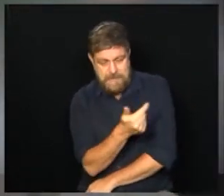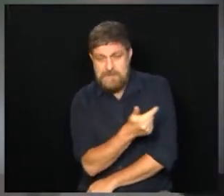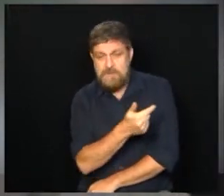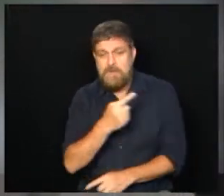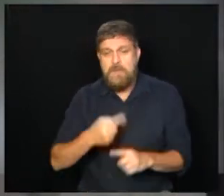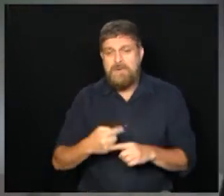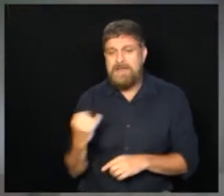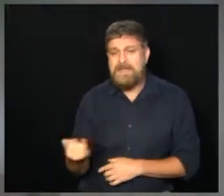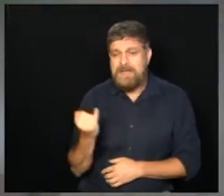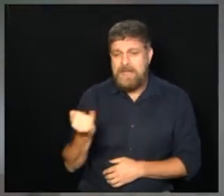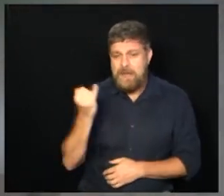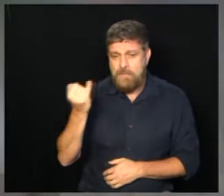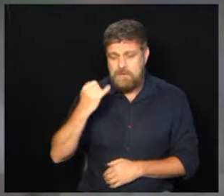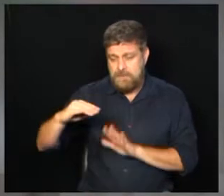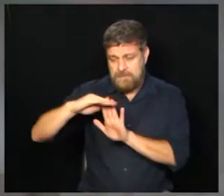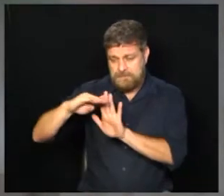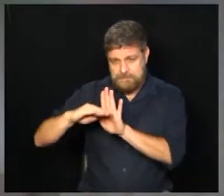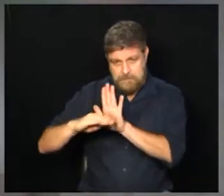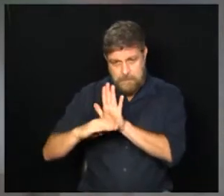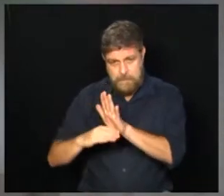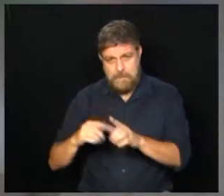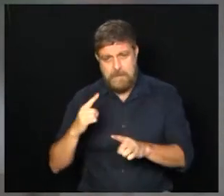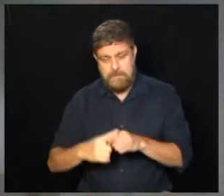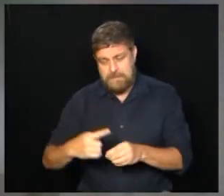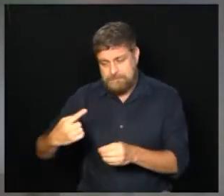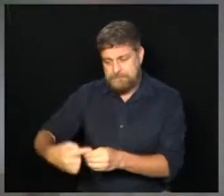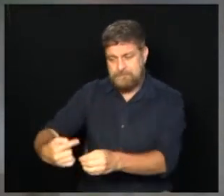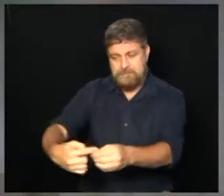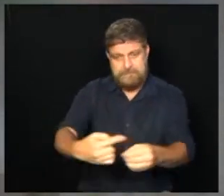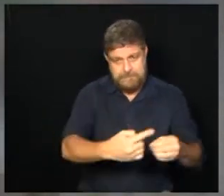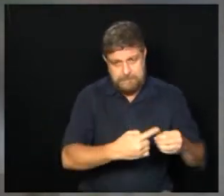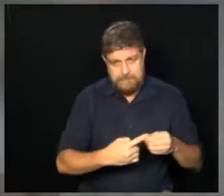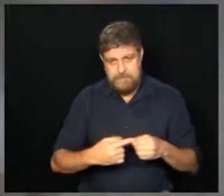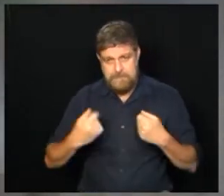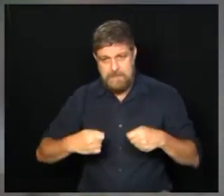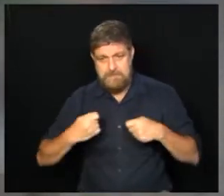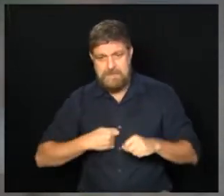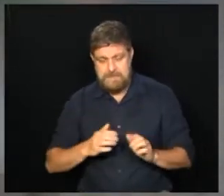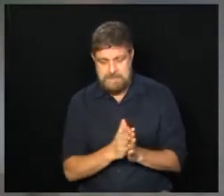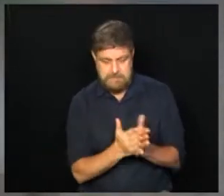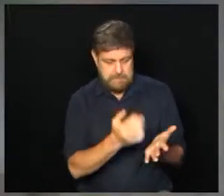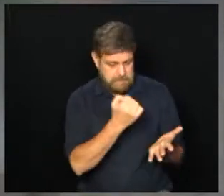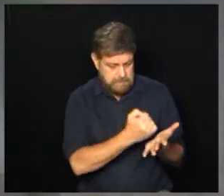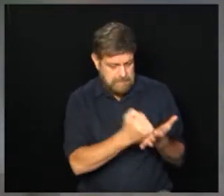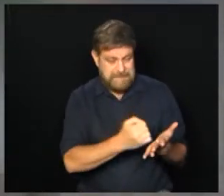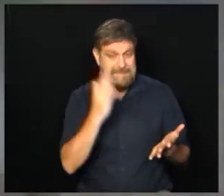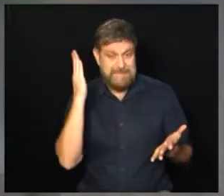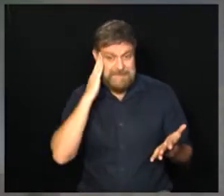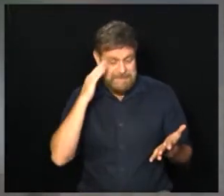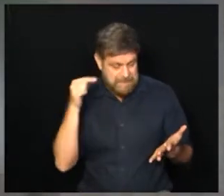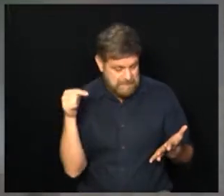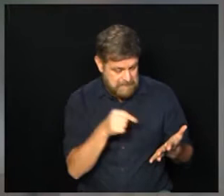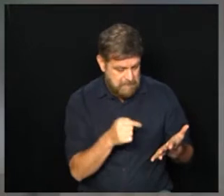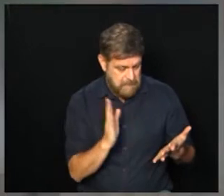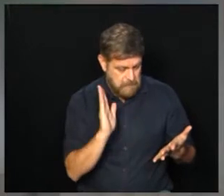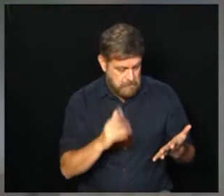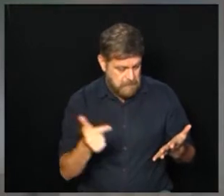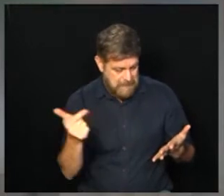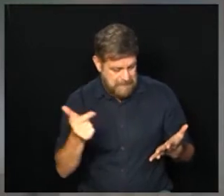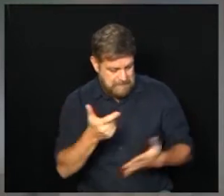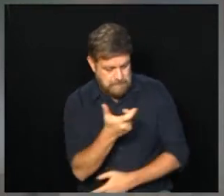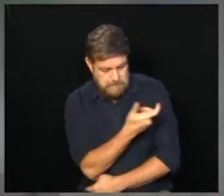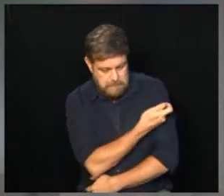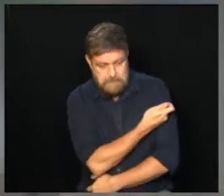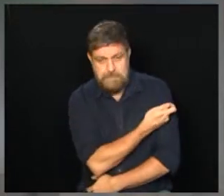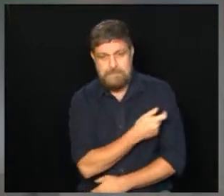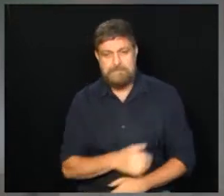muito importante esse calendário? Porque os municípios vão precisar olhar as carteiras vacinais e como isso está sendo distribuído no território.